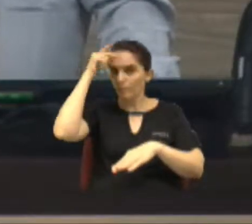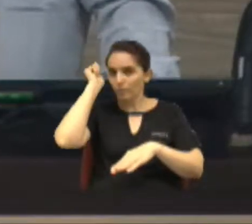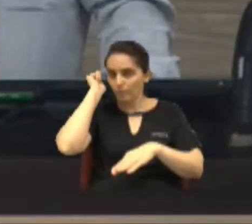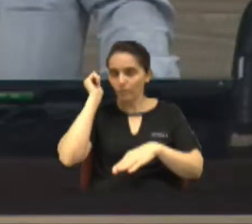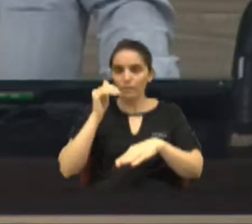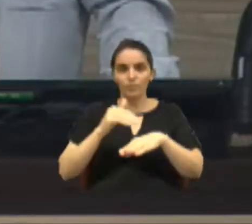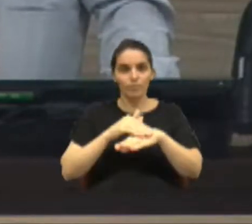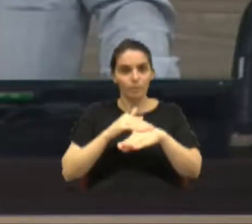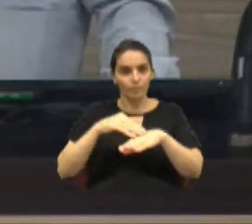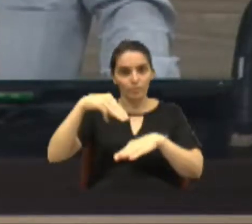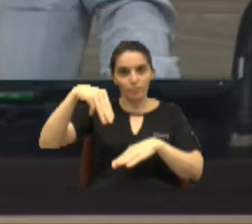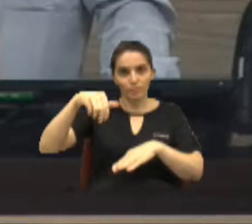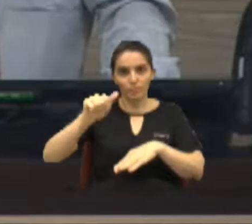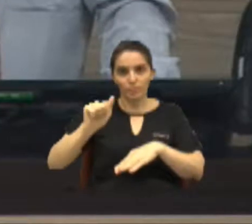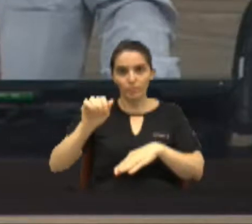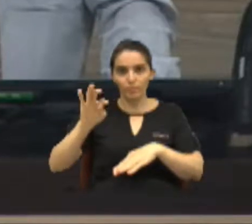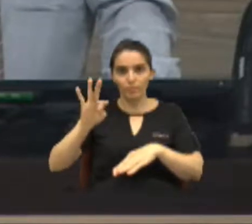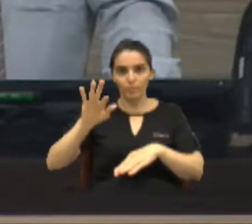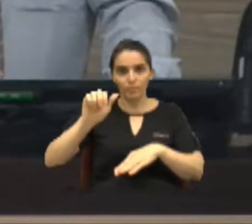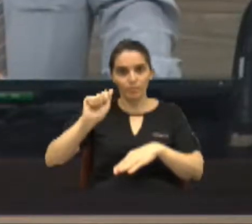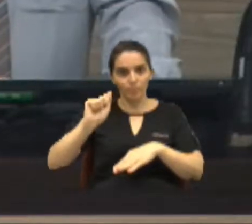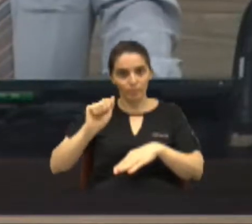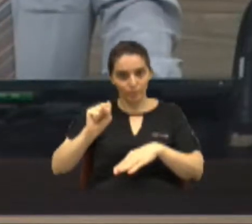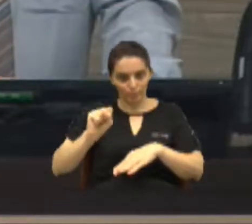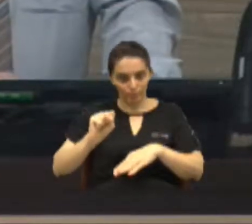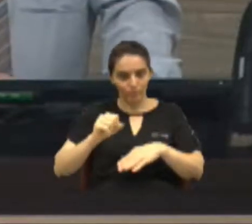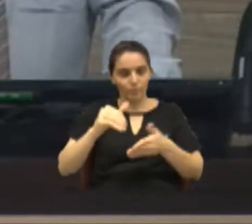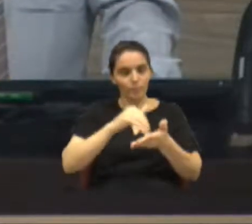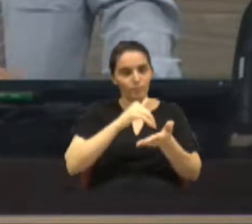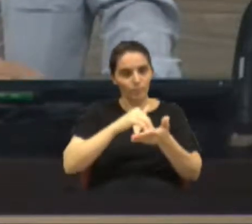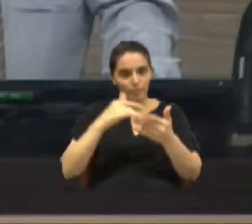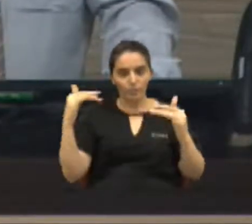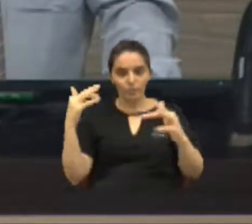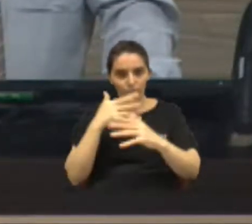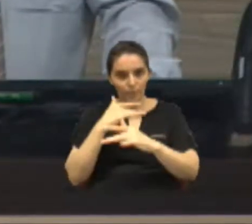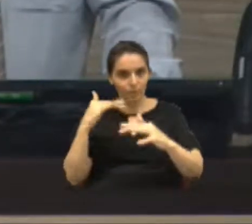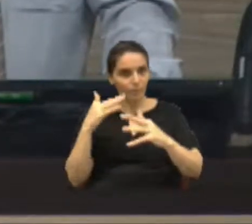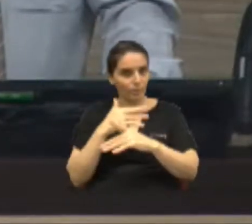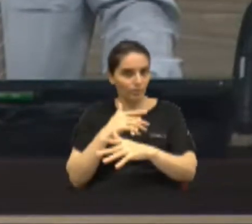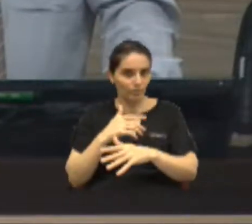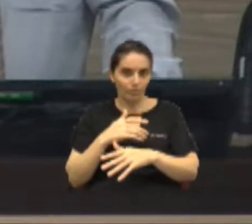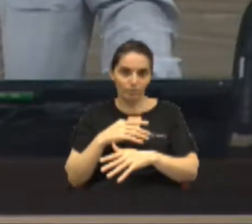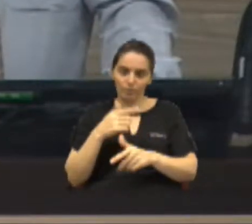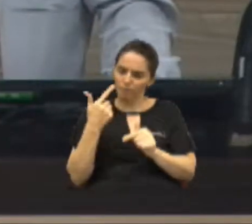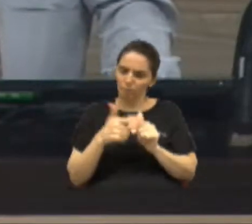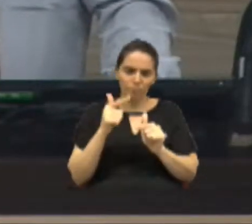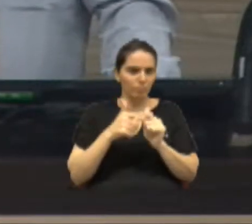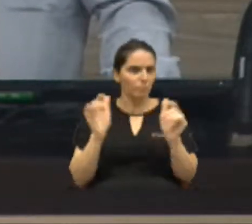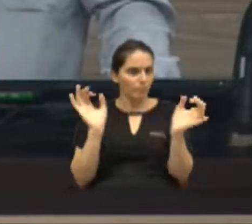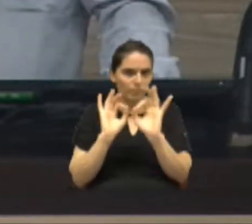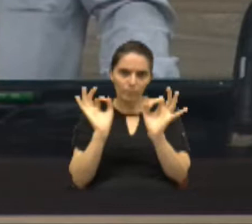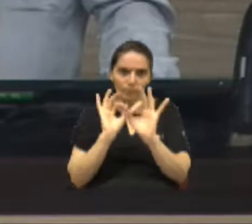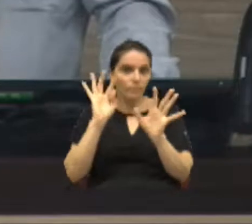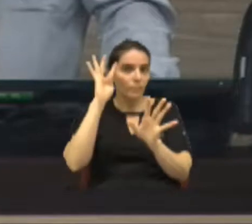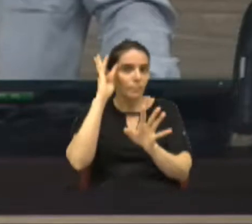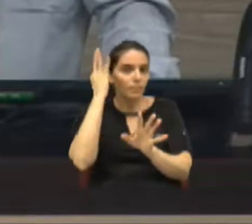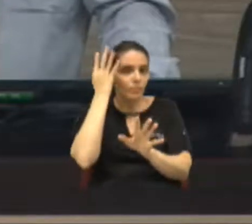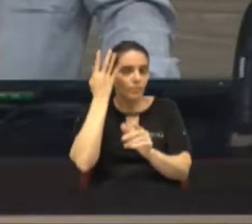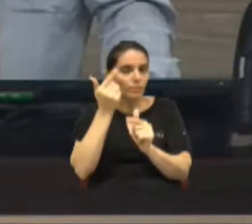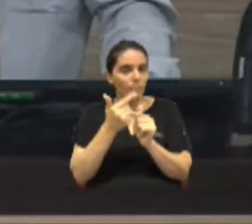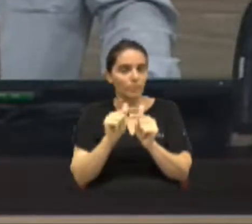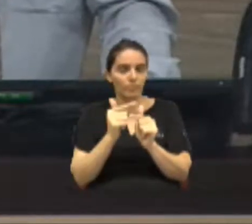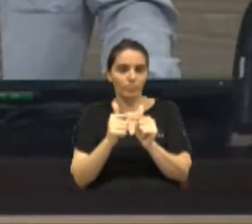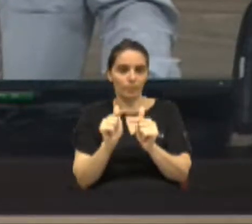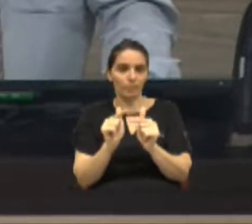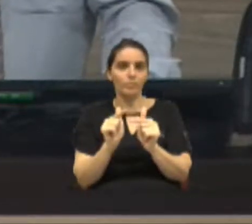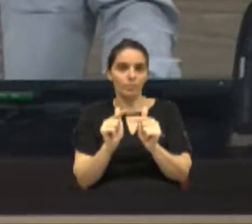com o Matias Raso, que é o secretário de Urbanismo, e ele não viu problema nenhum, e com isso vai solucionar um problema